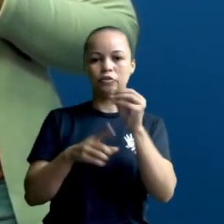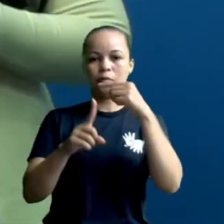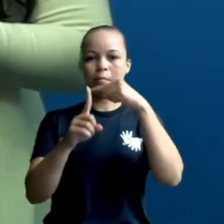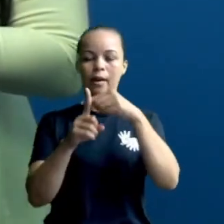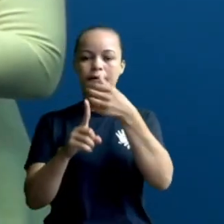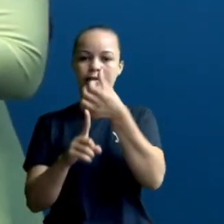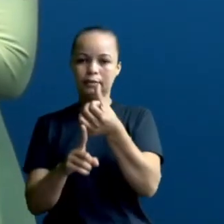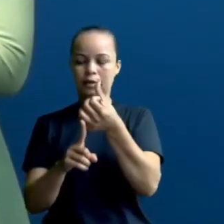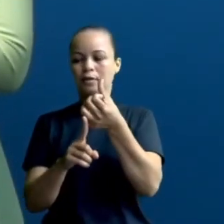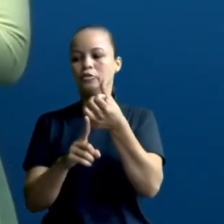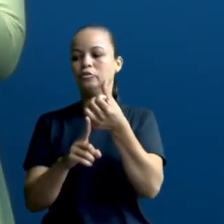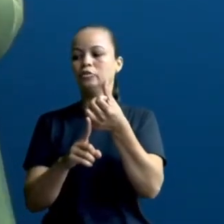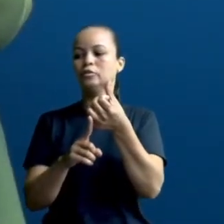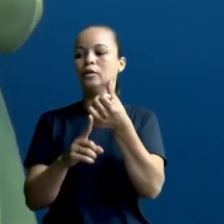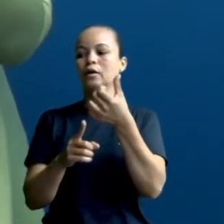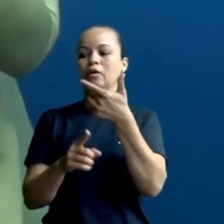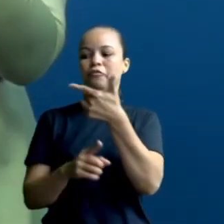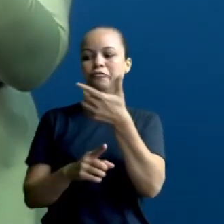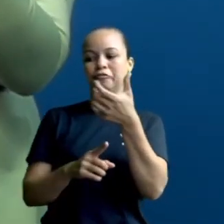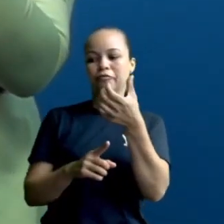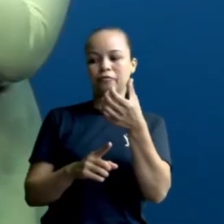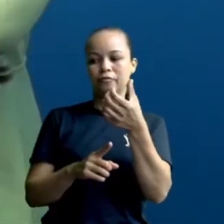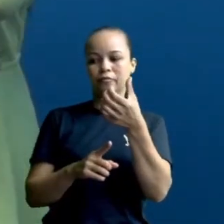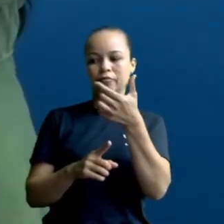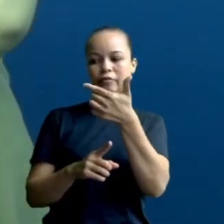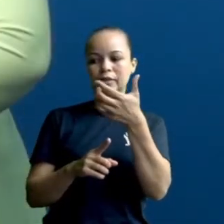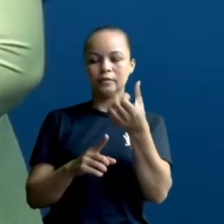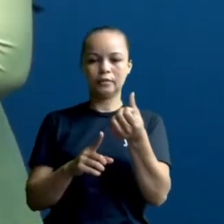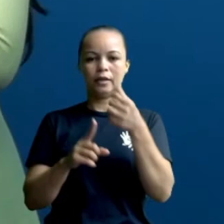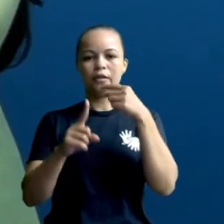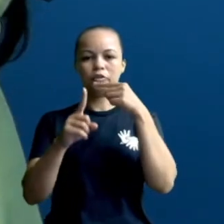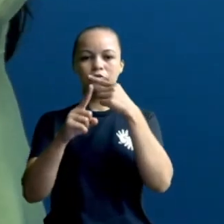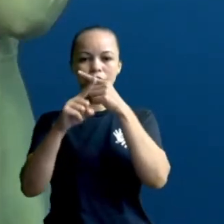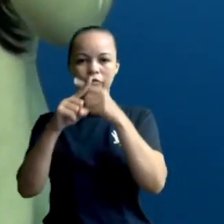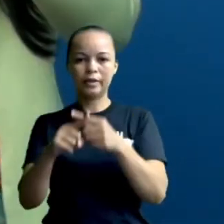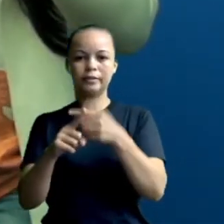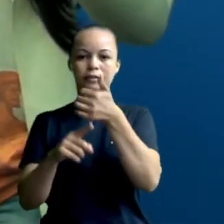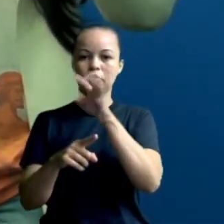vezes 10, 260. Dividido para 2,